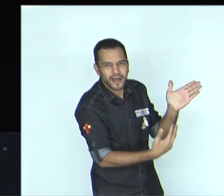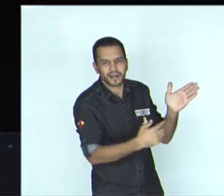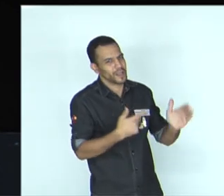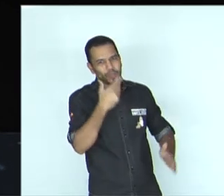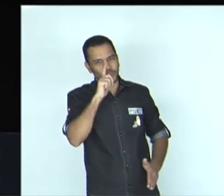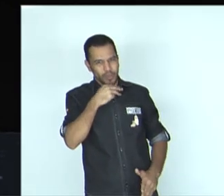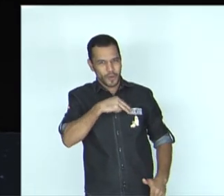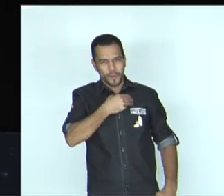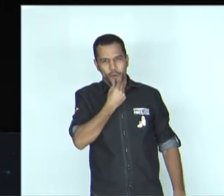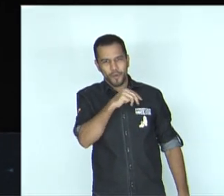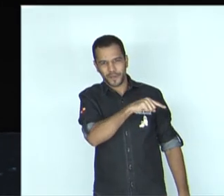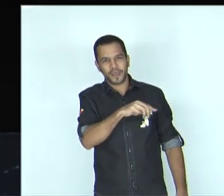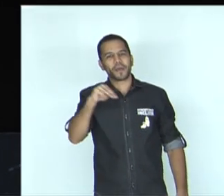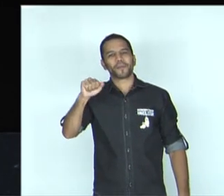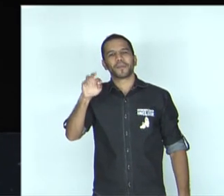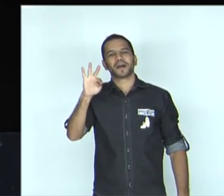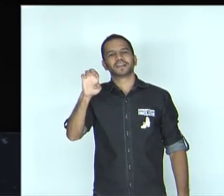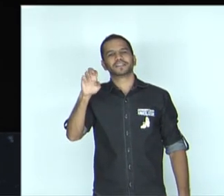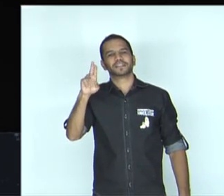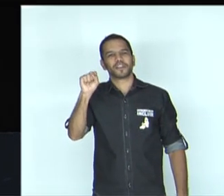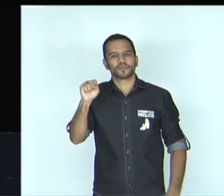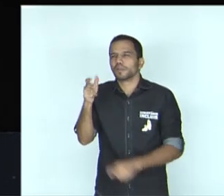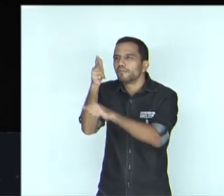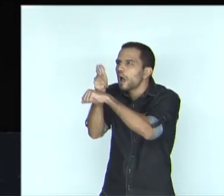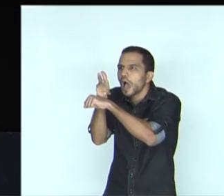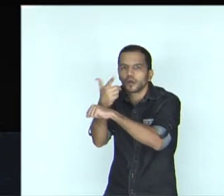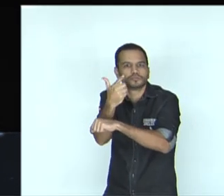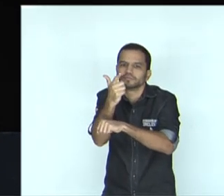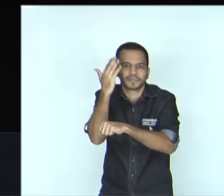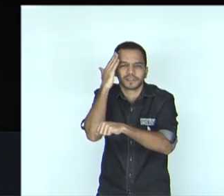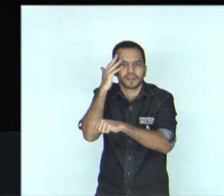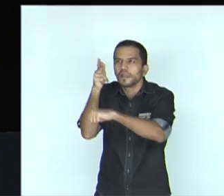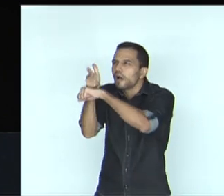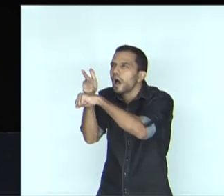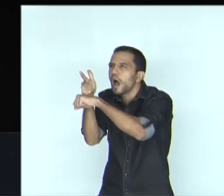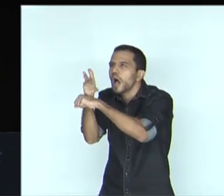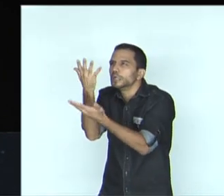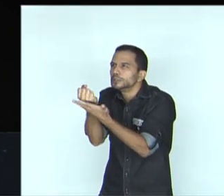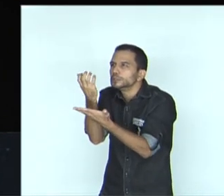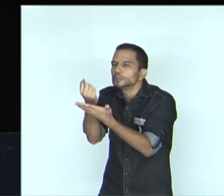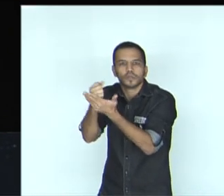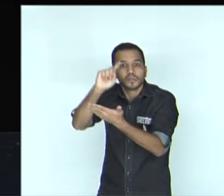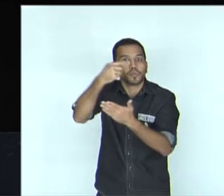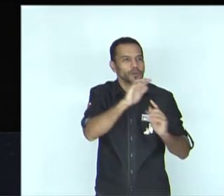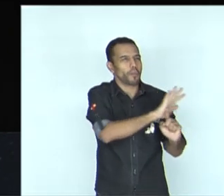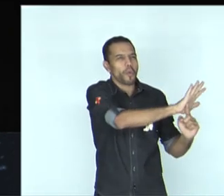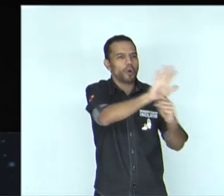Cristo bondoso, do Cristo amoroso, do Cristo que curou pessoas, que ajudou pessoas, lá na